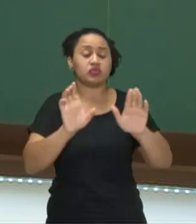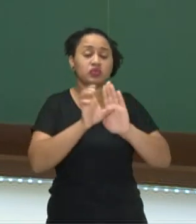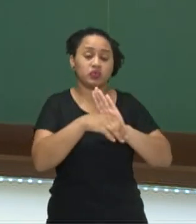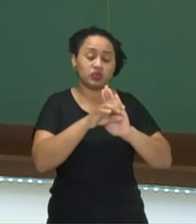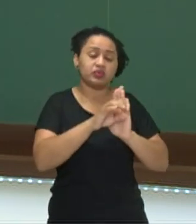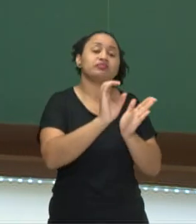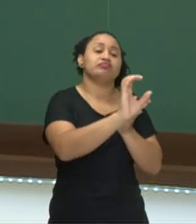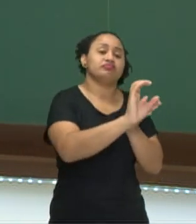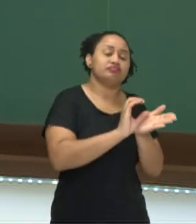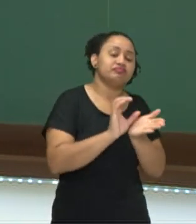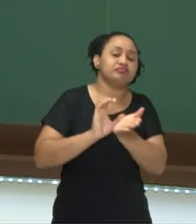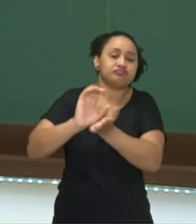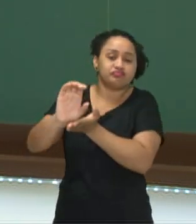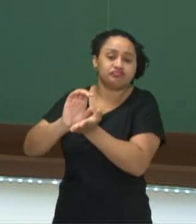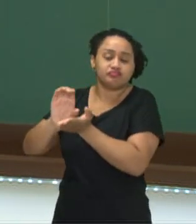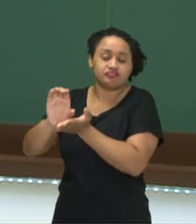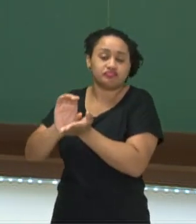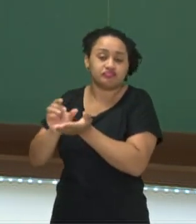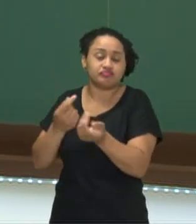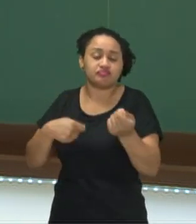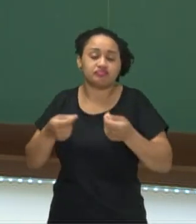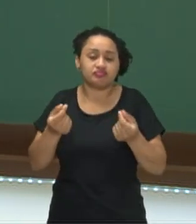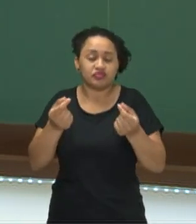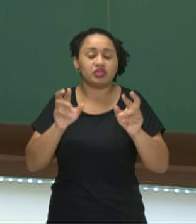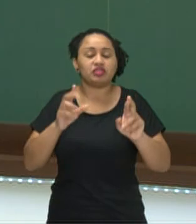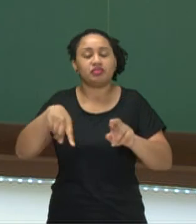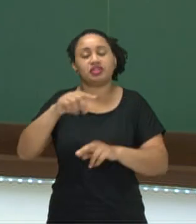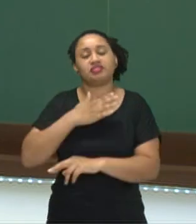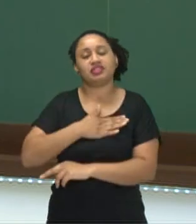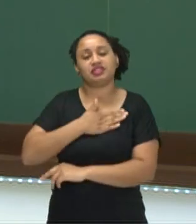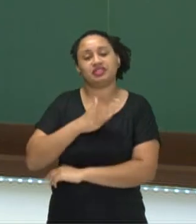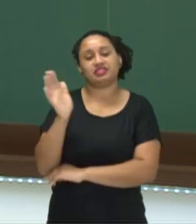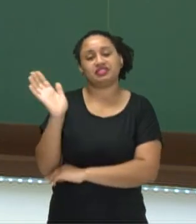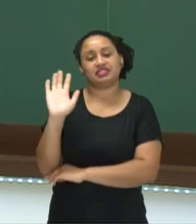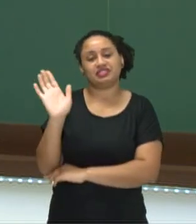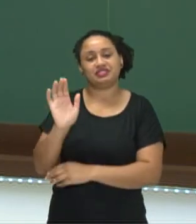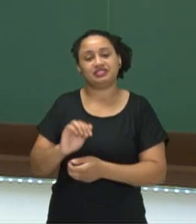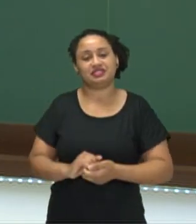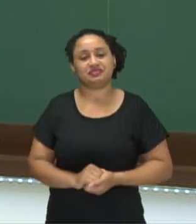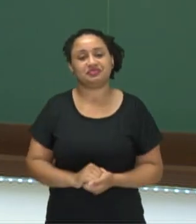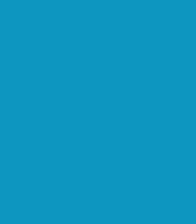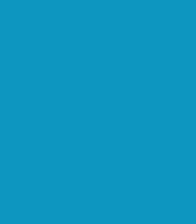exatamente ativo e passivo financeiro, espero que vocês tenham gostado e até breve.